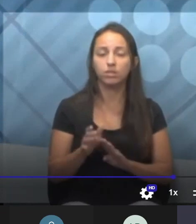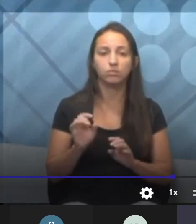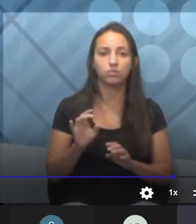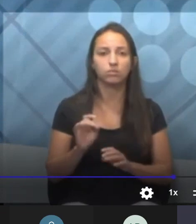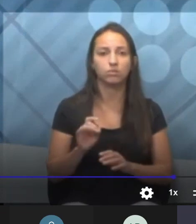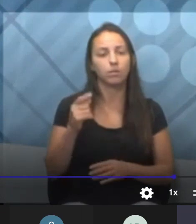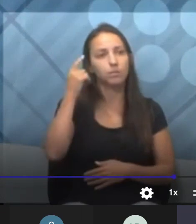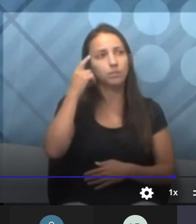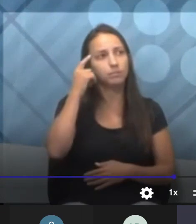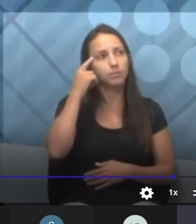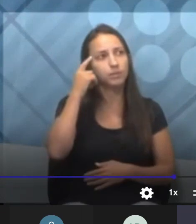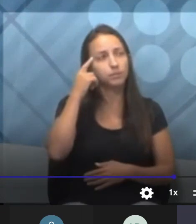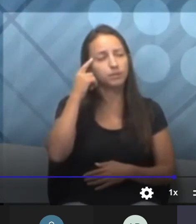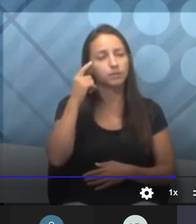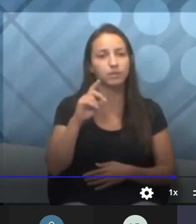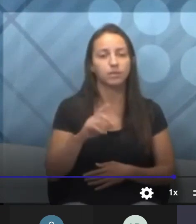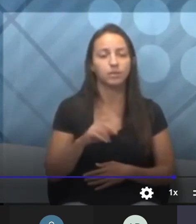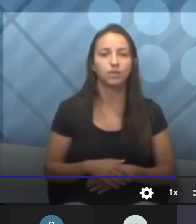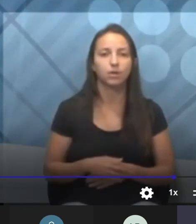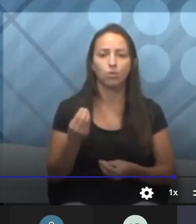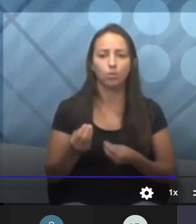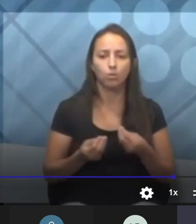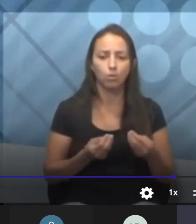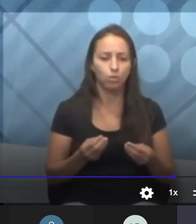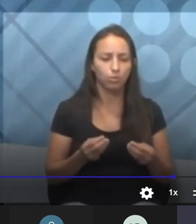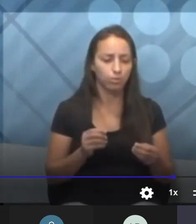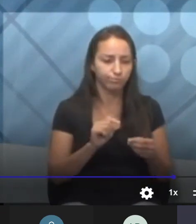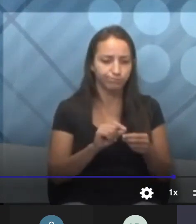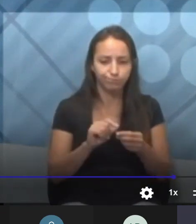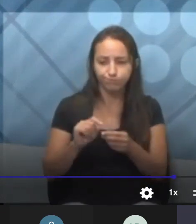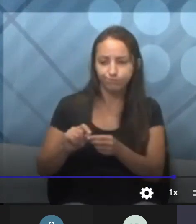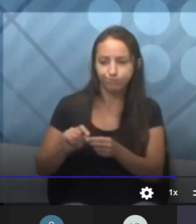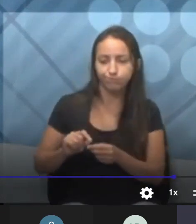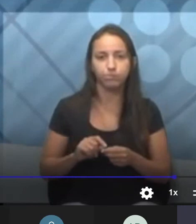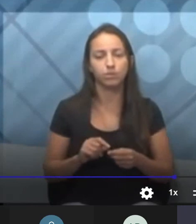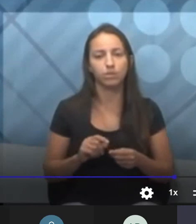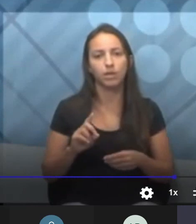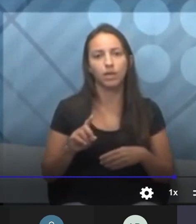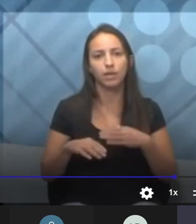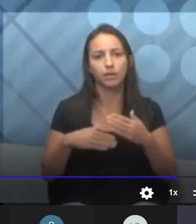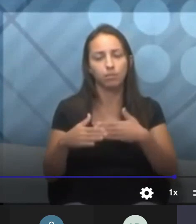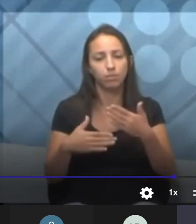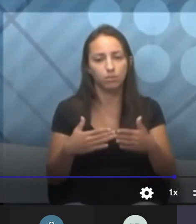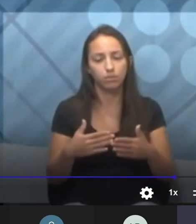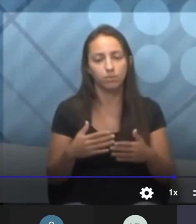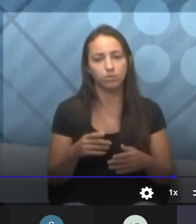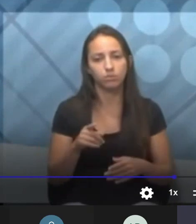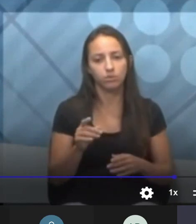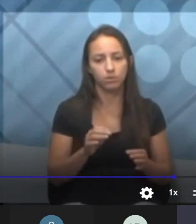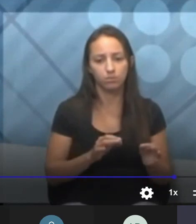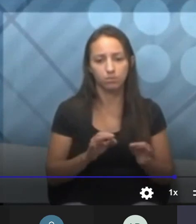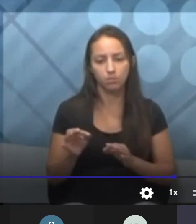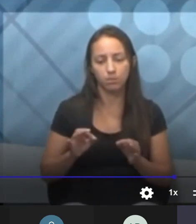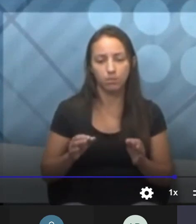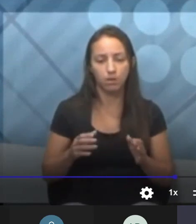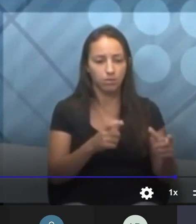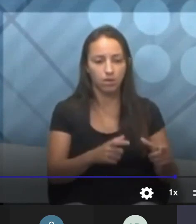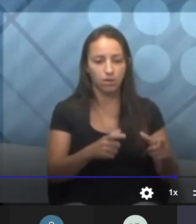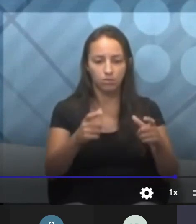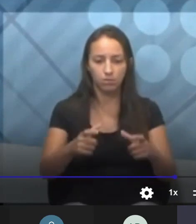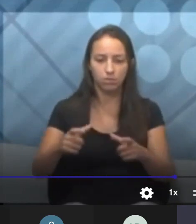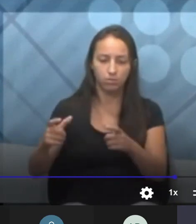pense, primeiro rascunha, pense como uma coisa vai funcionar com a outra, e depois você desenvolve ambiente por ambiente,